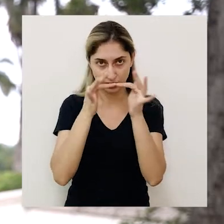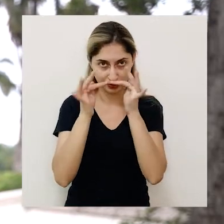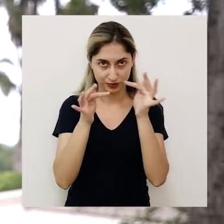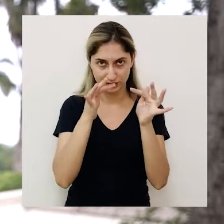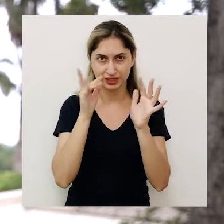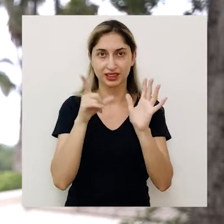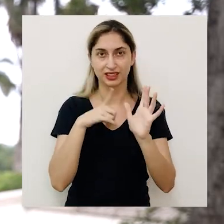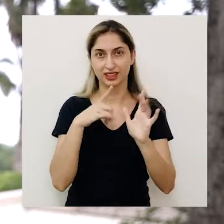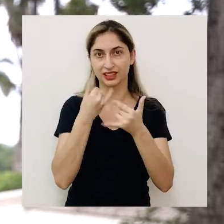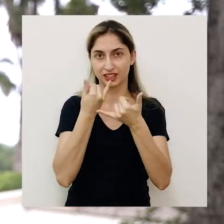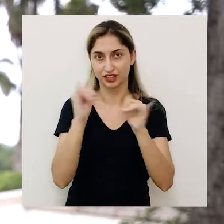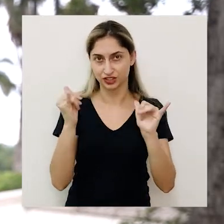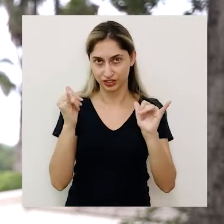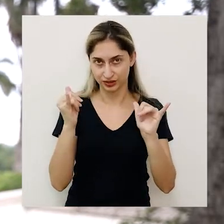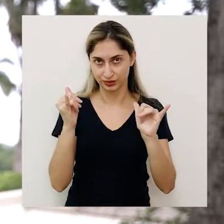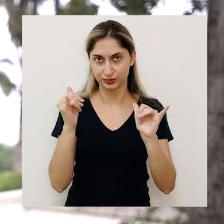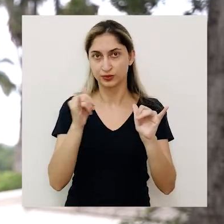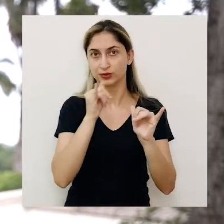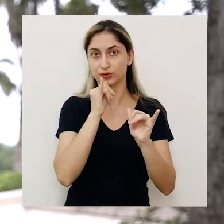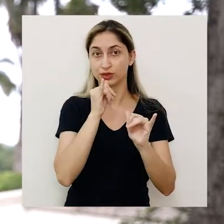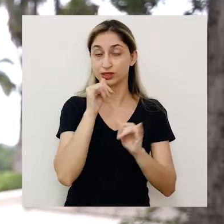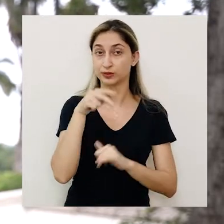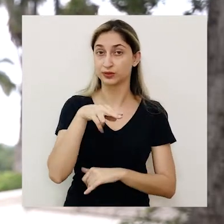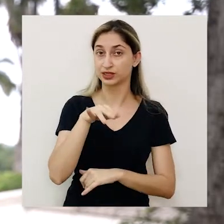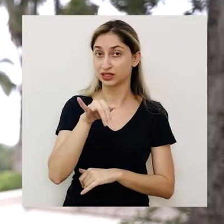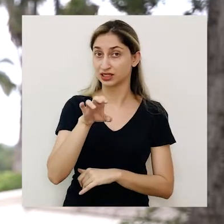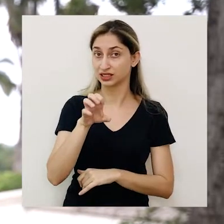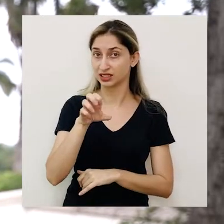vórtice de energia, Se a gente olhar aqui a